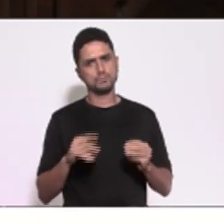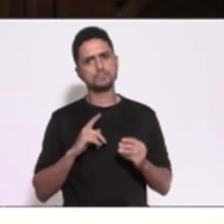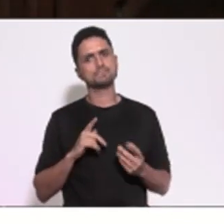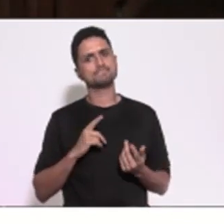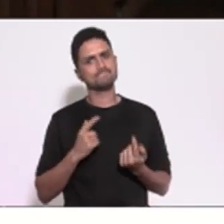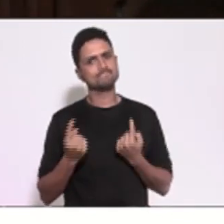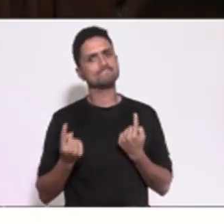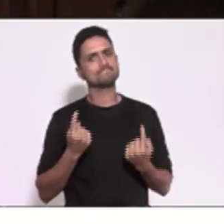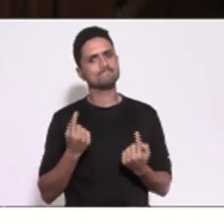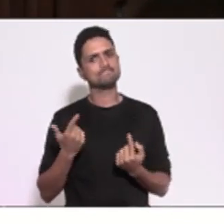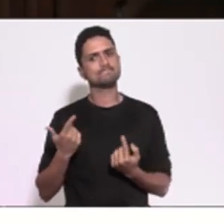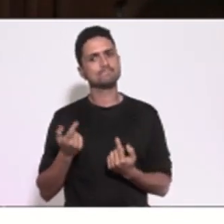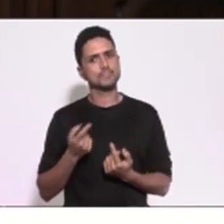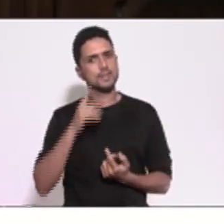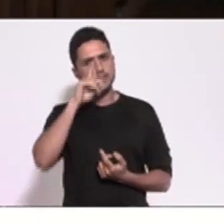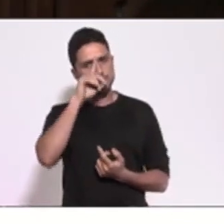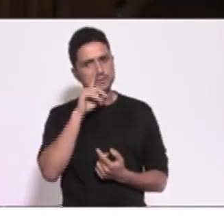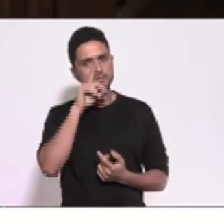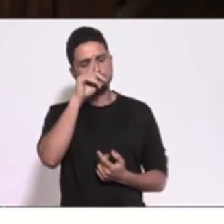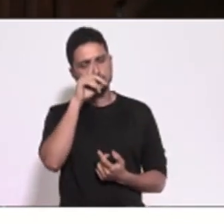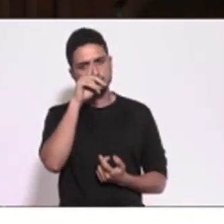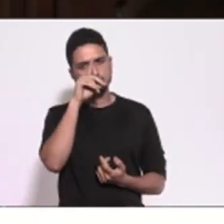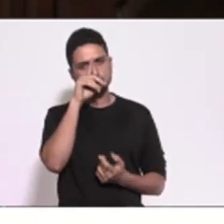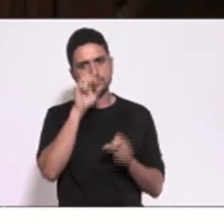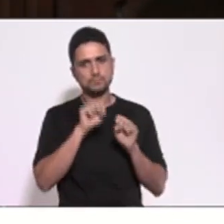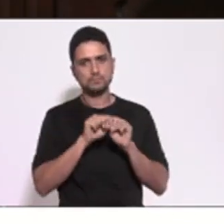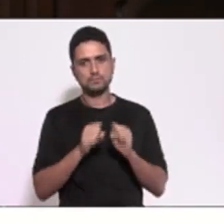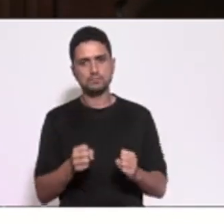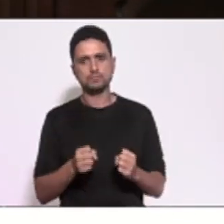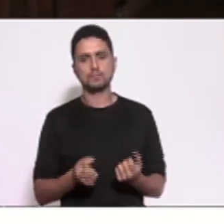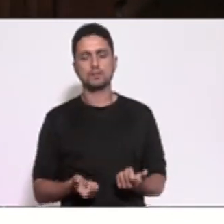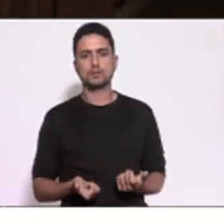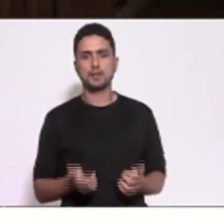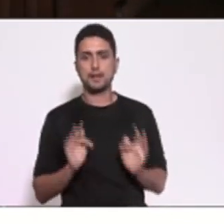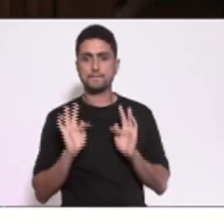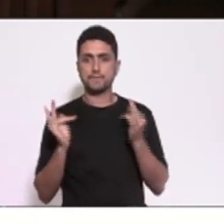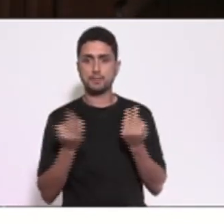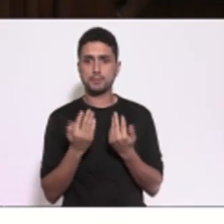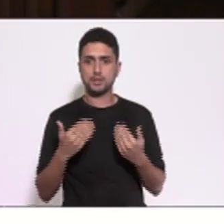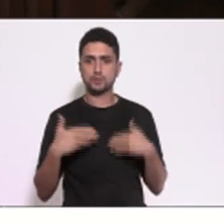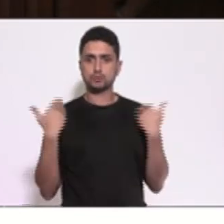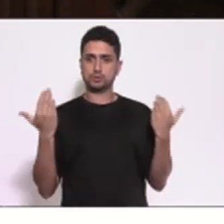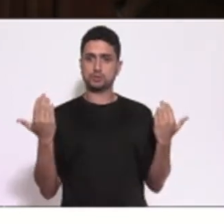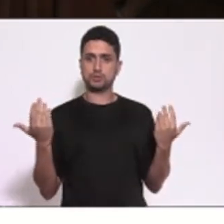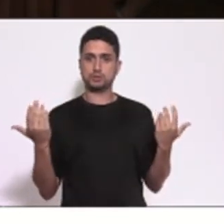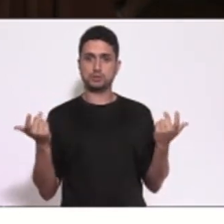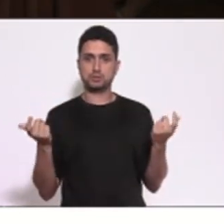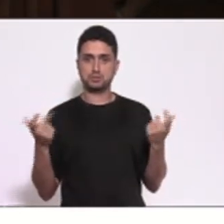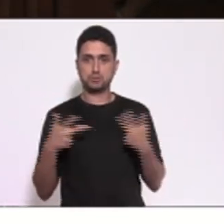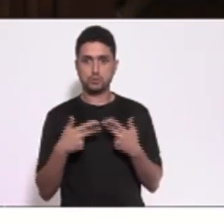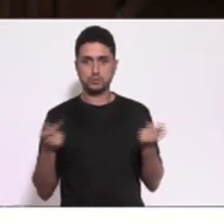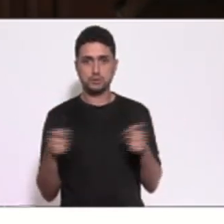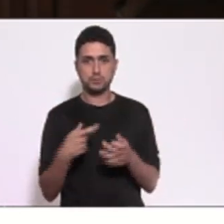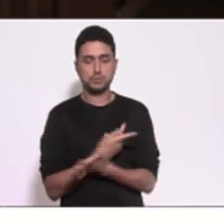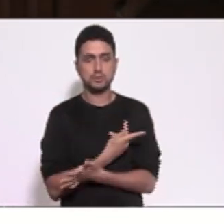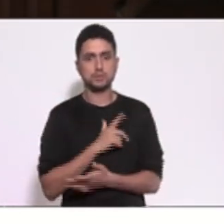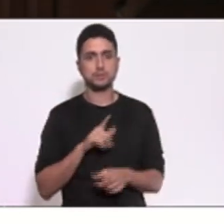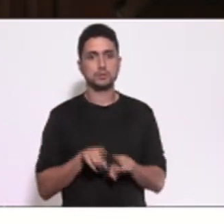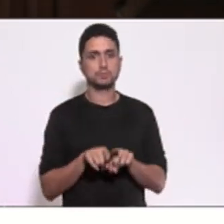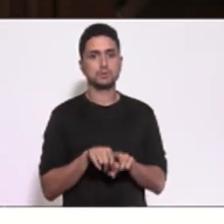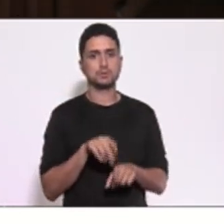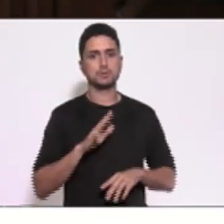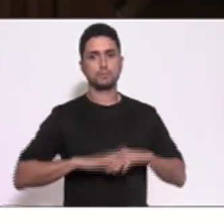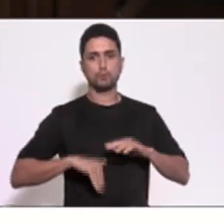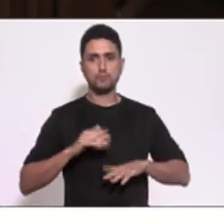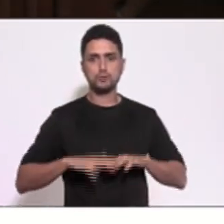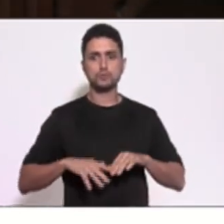xeque sob alto risco. As famílias assustadas com o que pode acontecer, profissionais da educação assustados